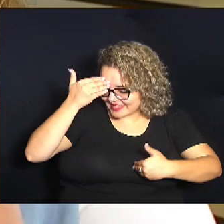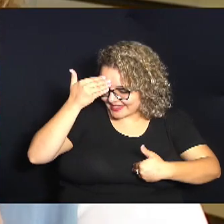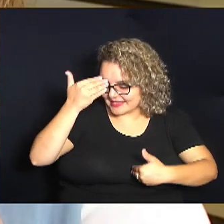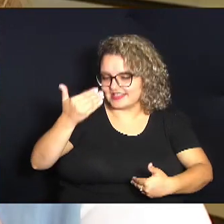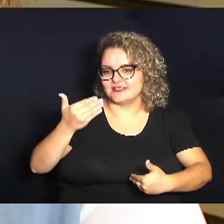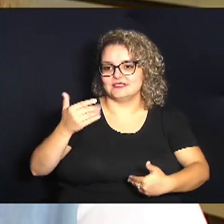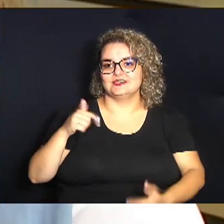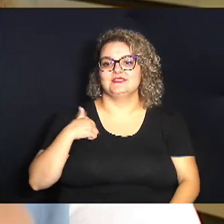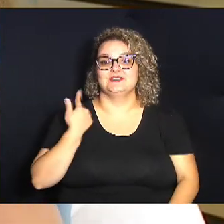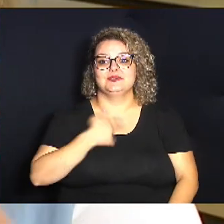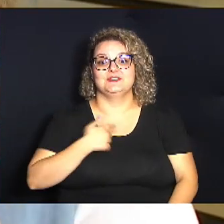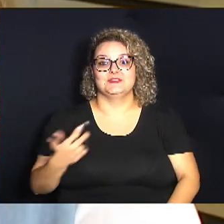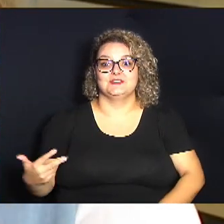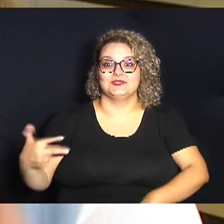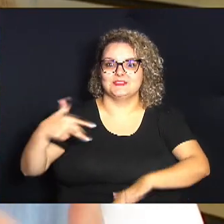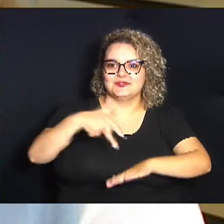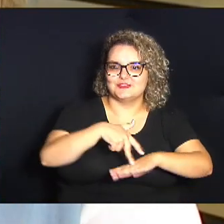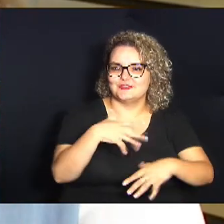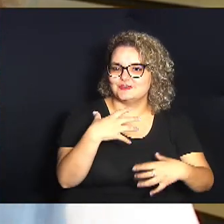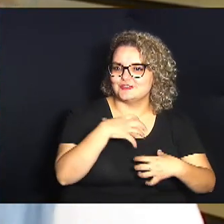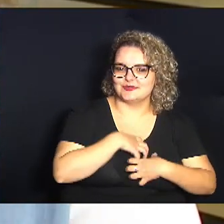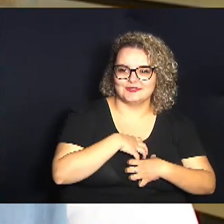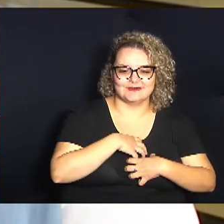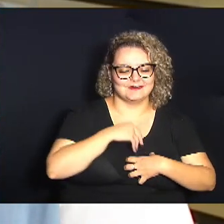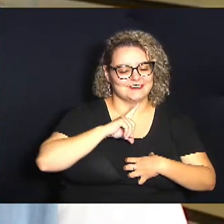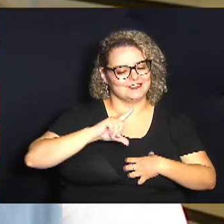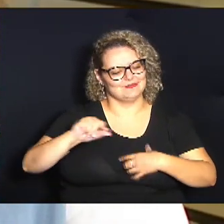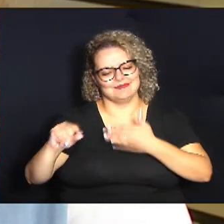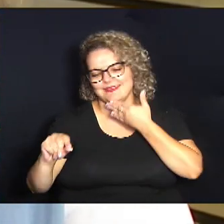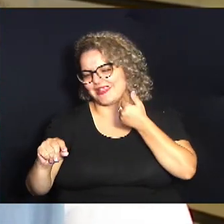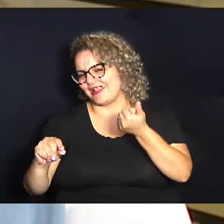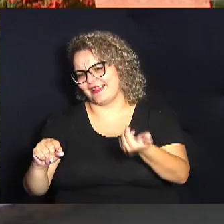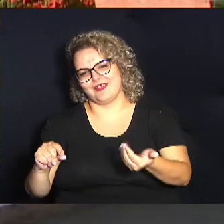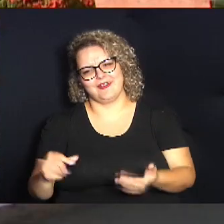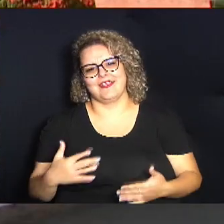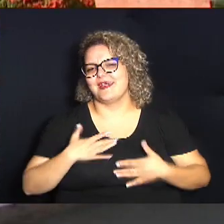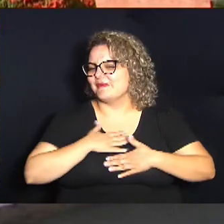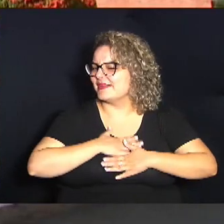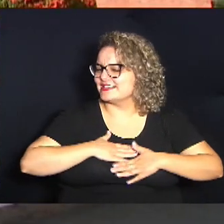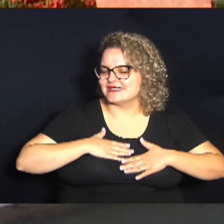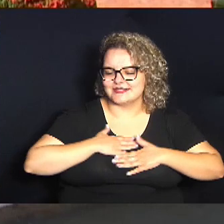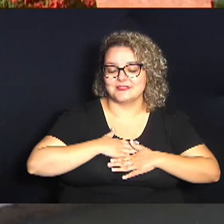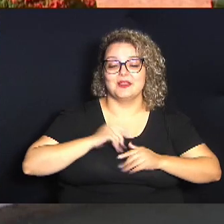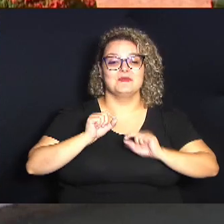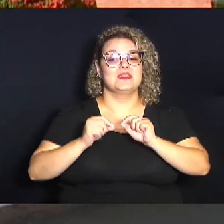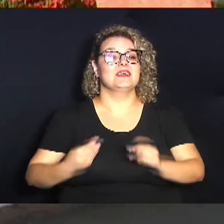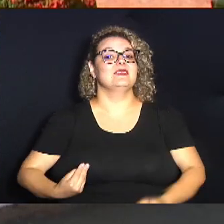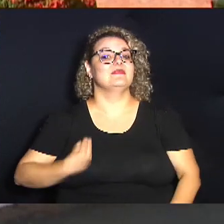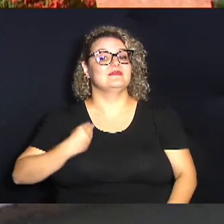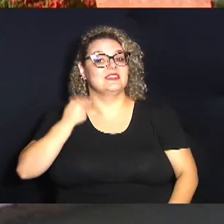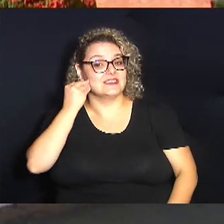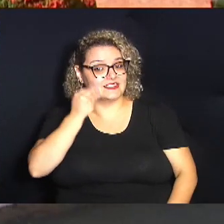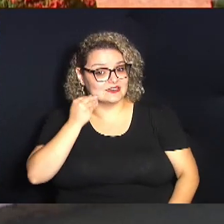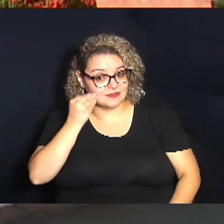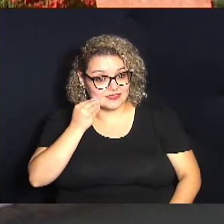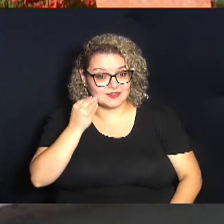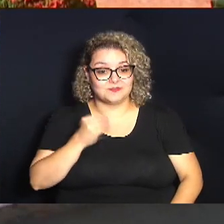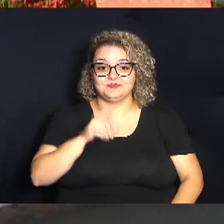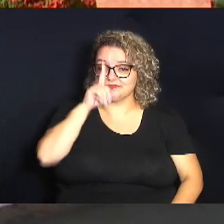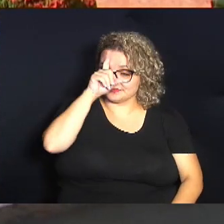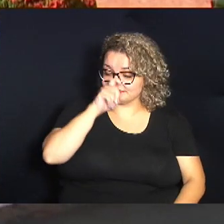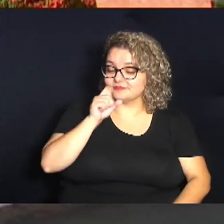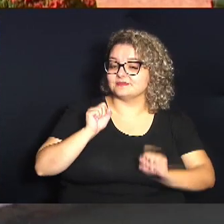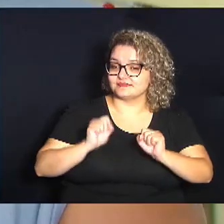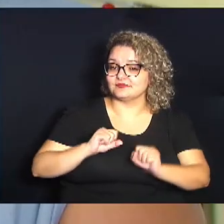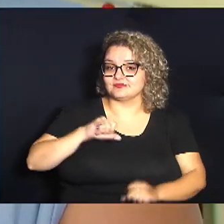A gente entra aqui de um jeito e sai muito melhor. É muito gostoso. Para quem quer viver essa experiência, o hospital pode ser